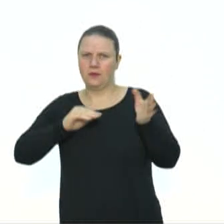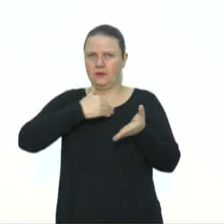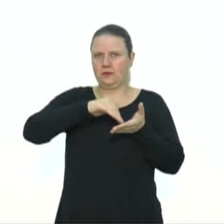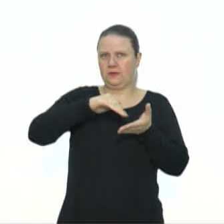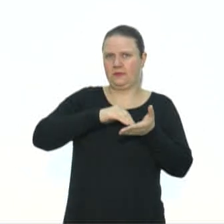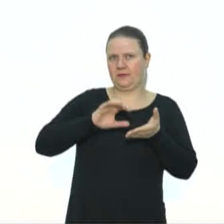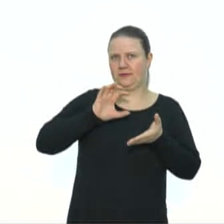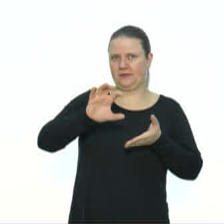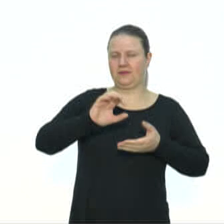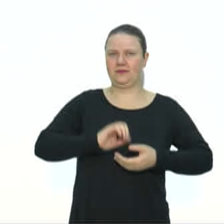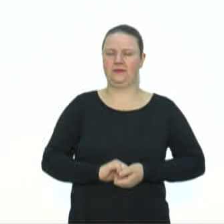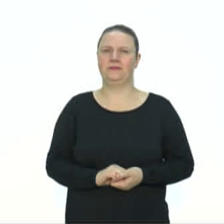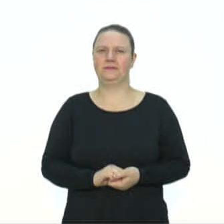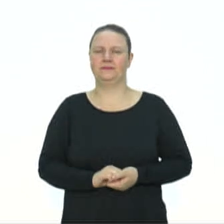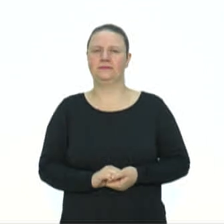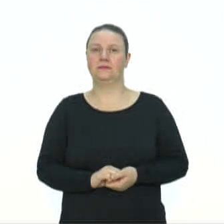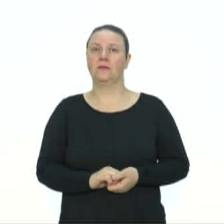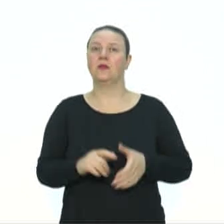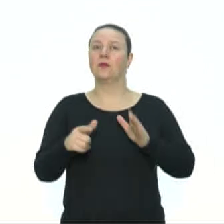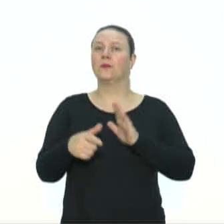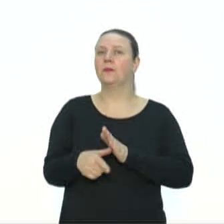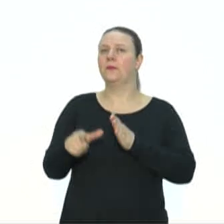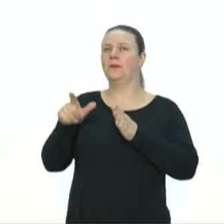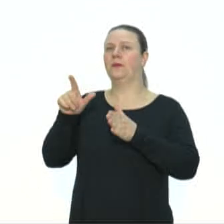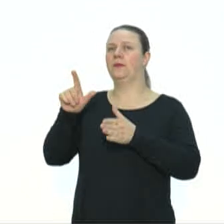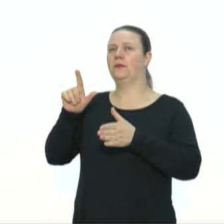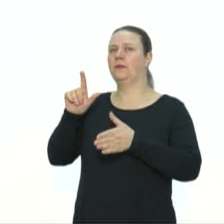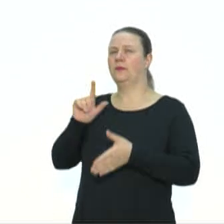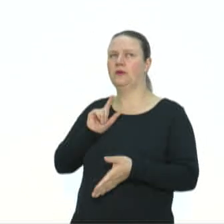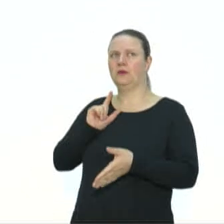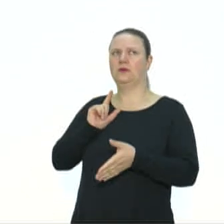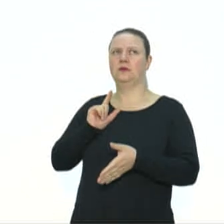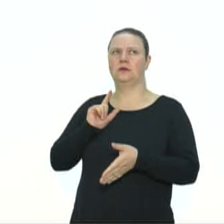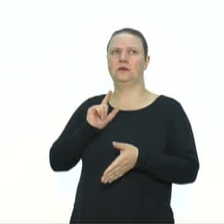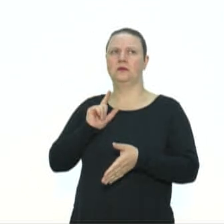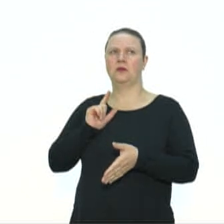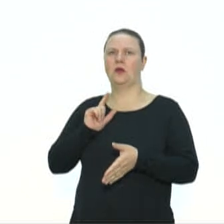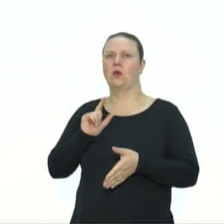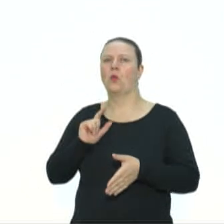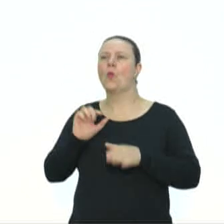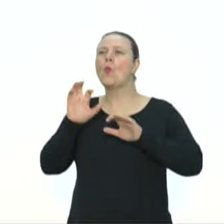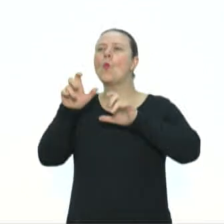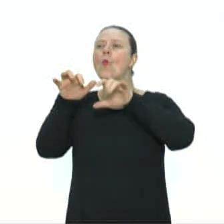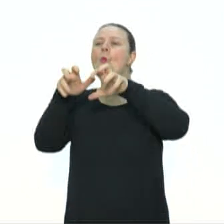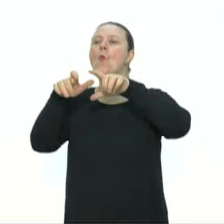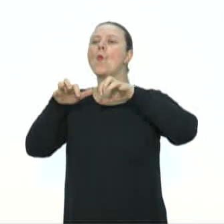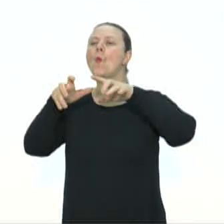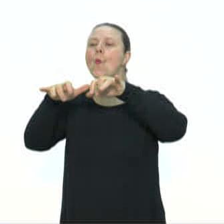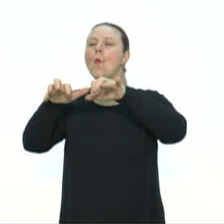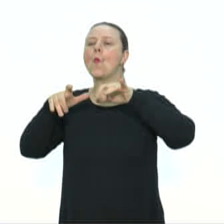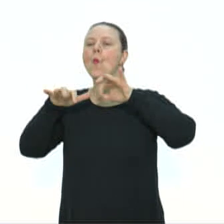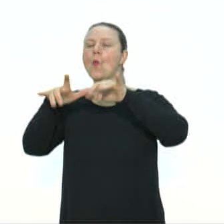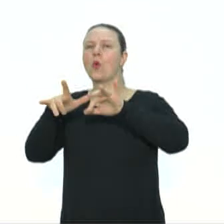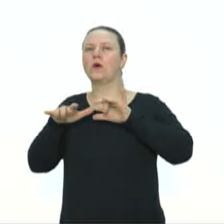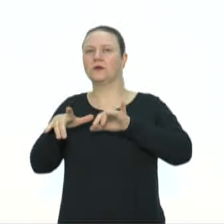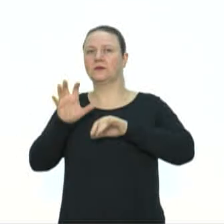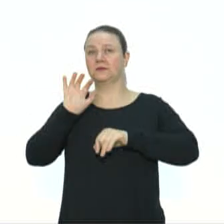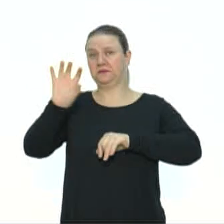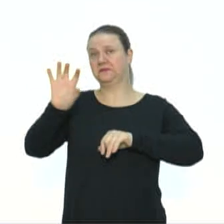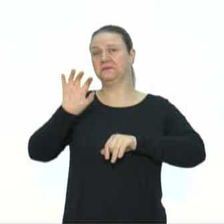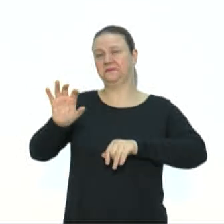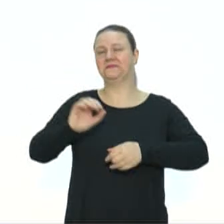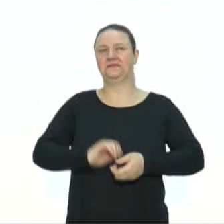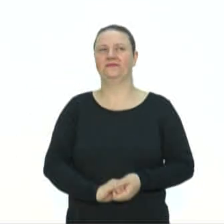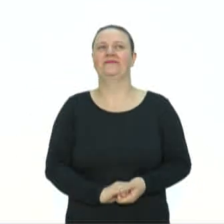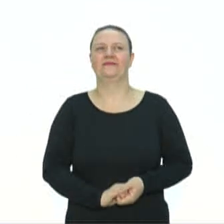isso. Antes, subir um arquivo era este. Antes, subir um arquivo era